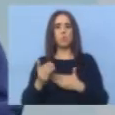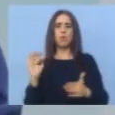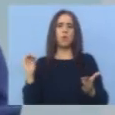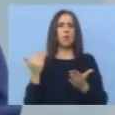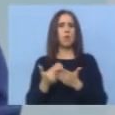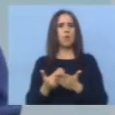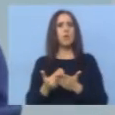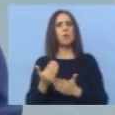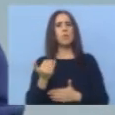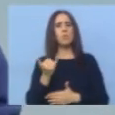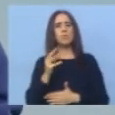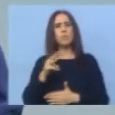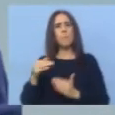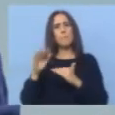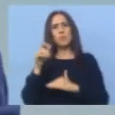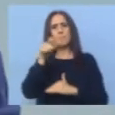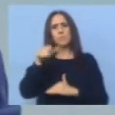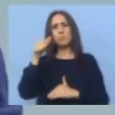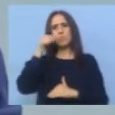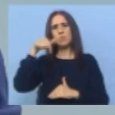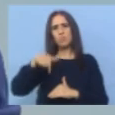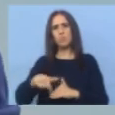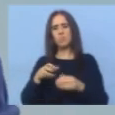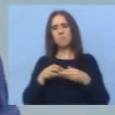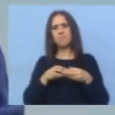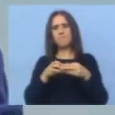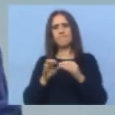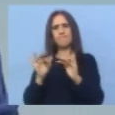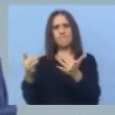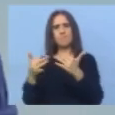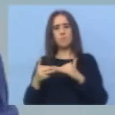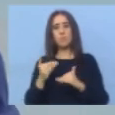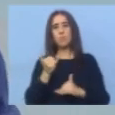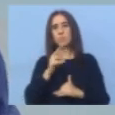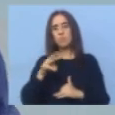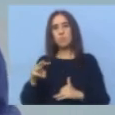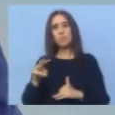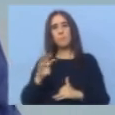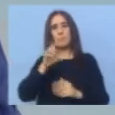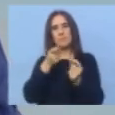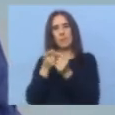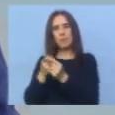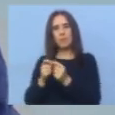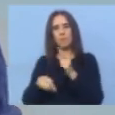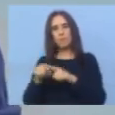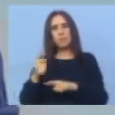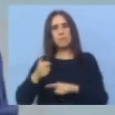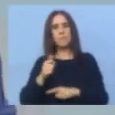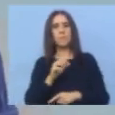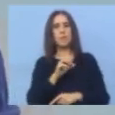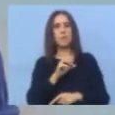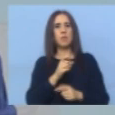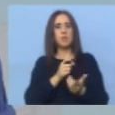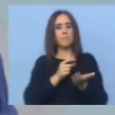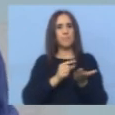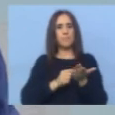de 2 milhões de sul-sudaneses que foram deslocados internamente. À volta de 2 milhões são refugiados nos países limítrofes, sobretudo no Uganda e no